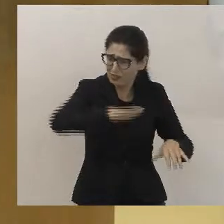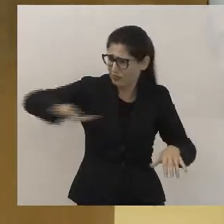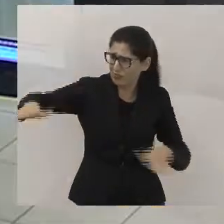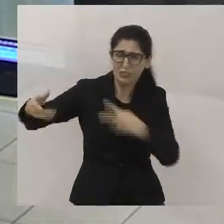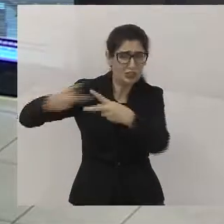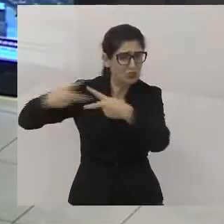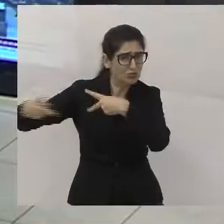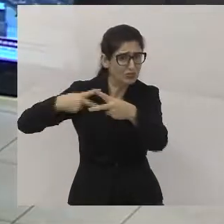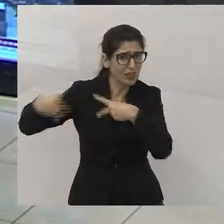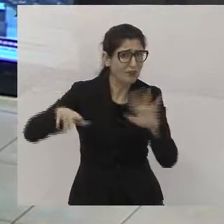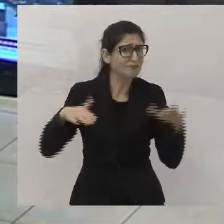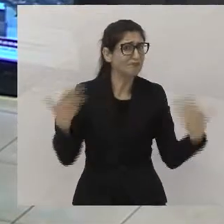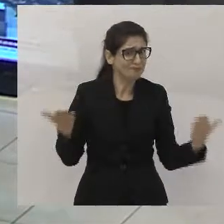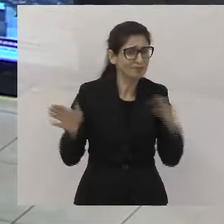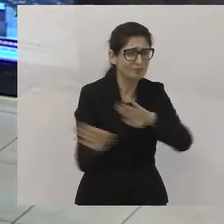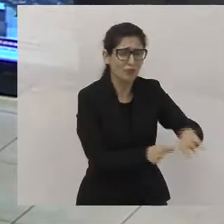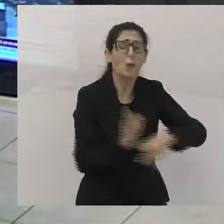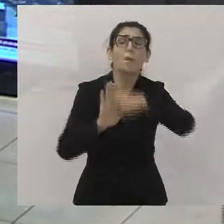discussão